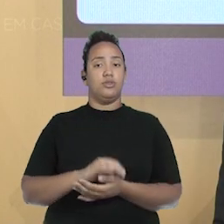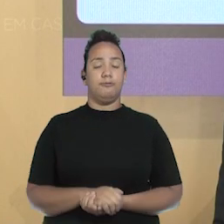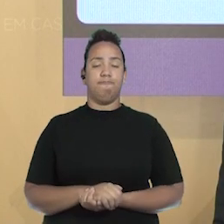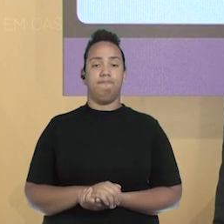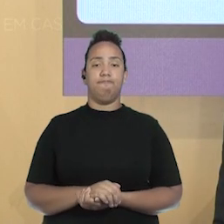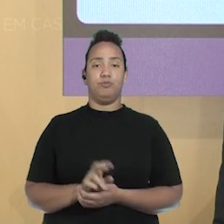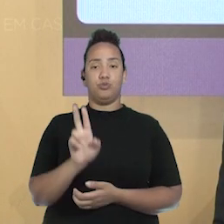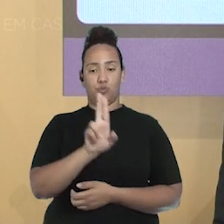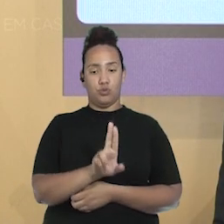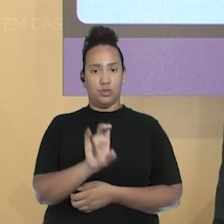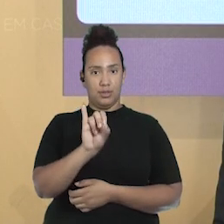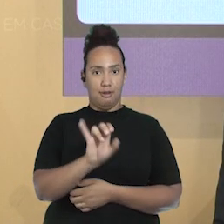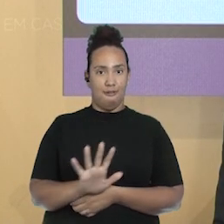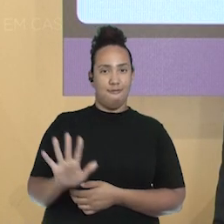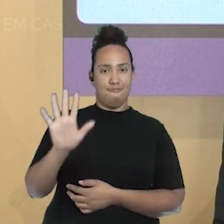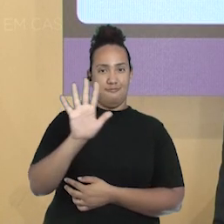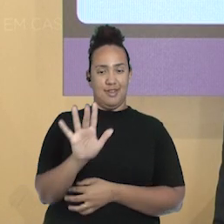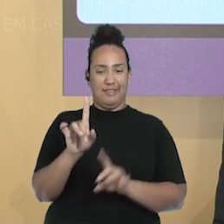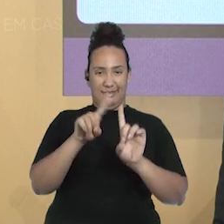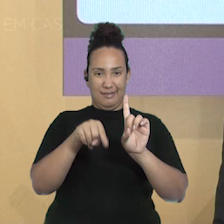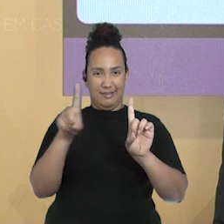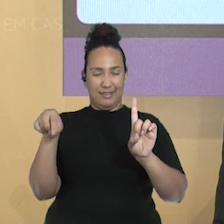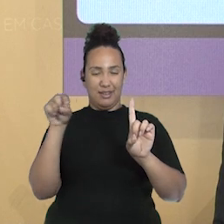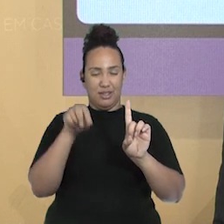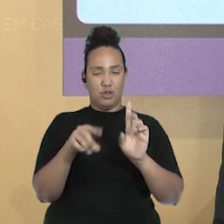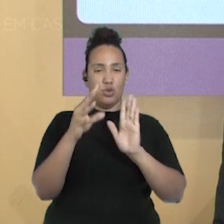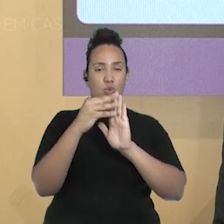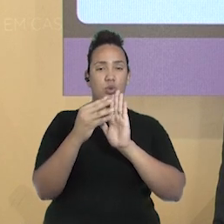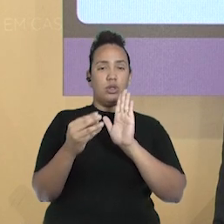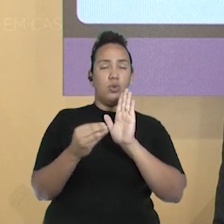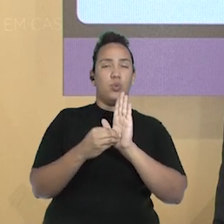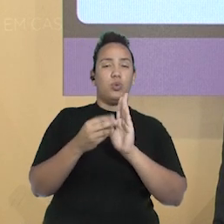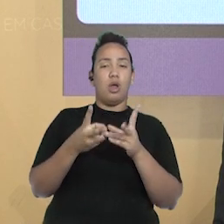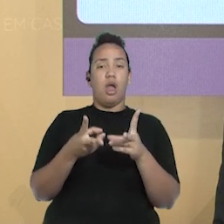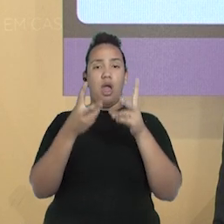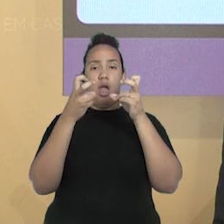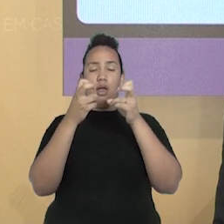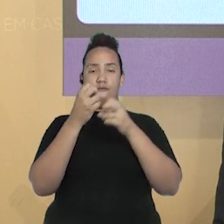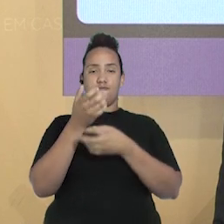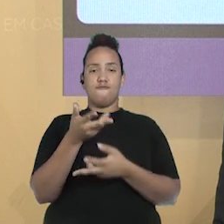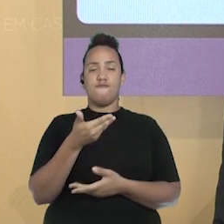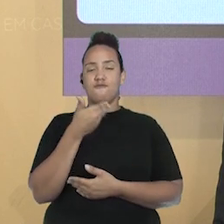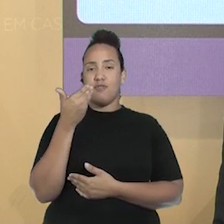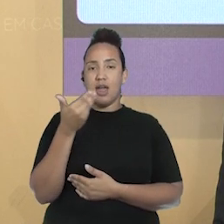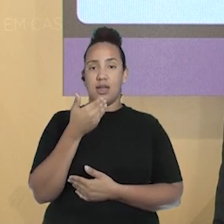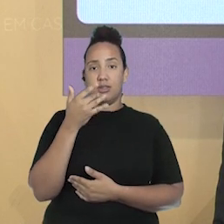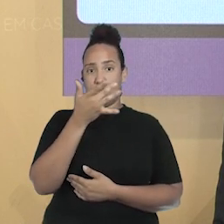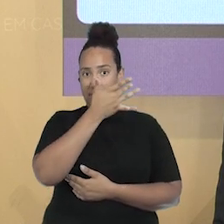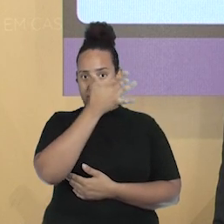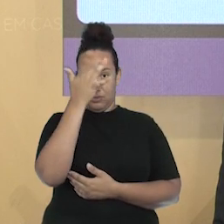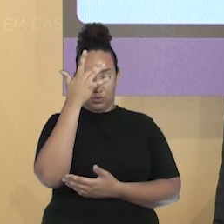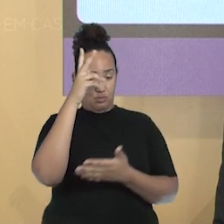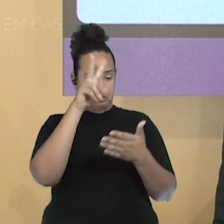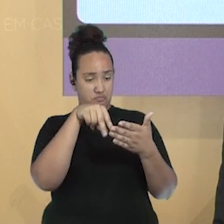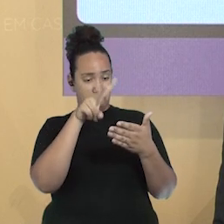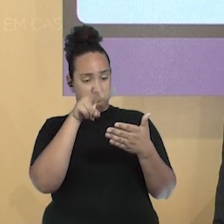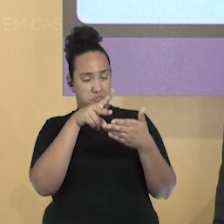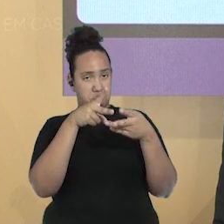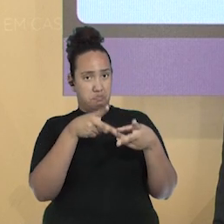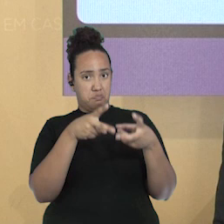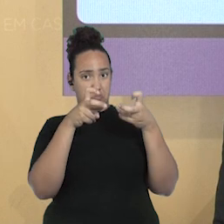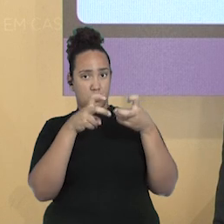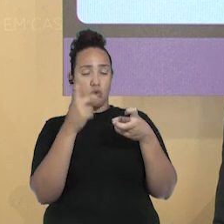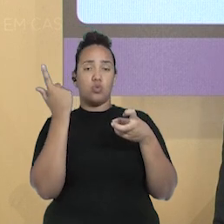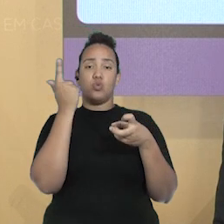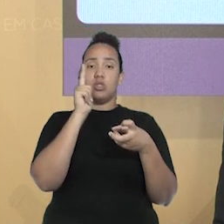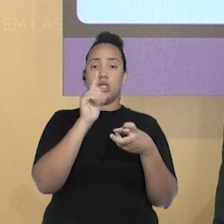o conteúdo fica mais lógico, fazendo com que a pessoa que o analisa consiga atribuir um significado ao